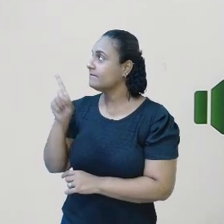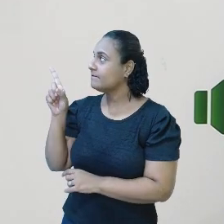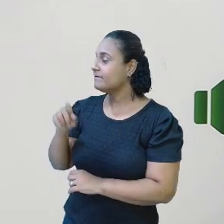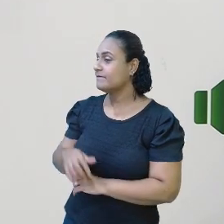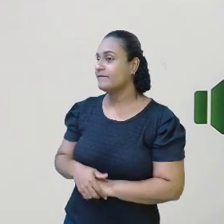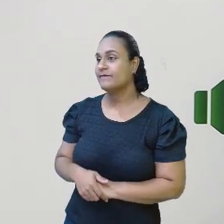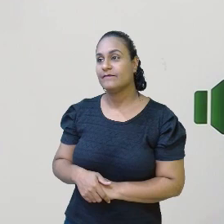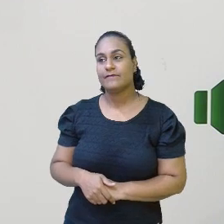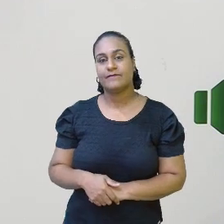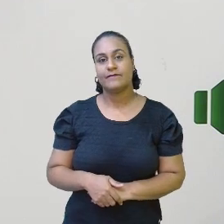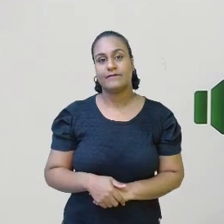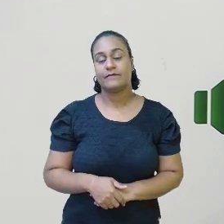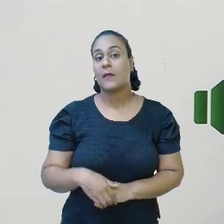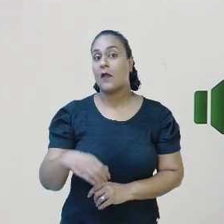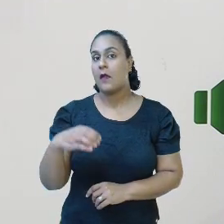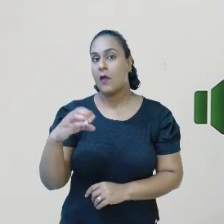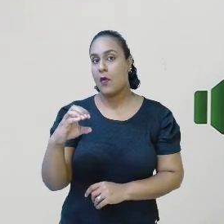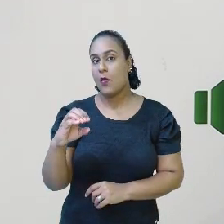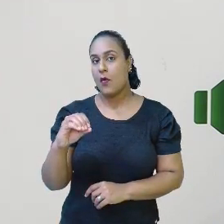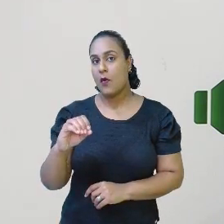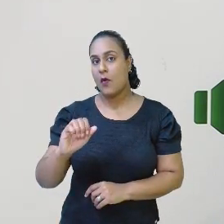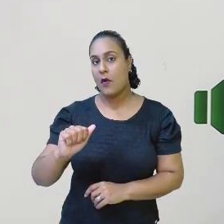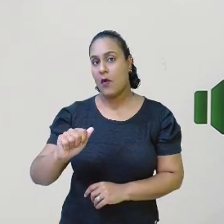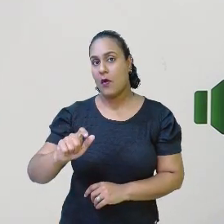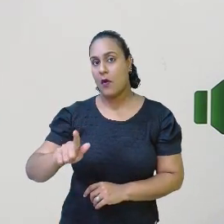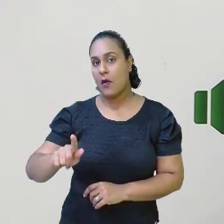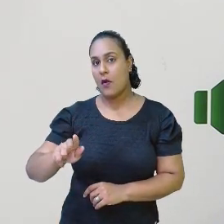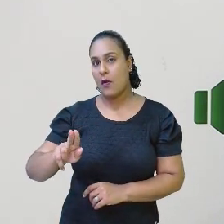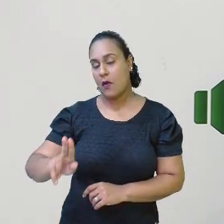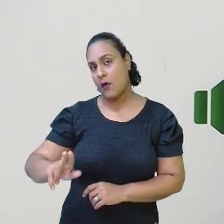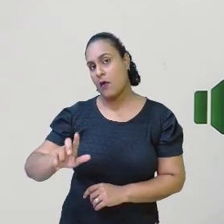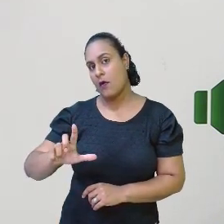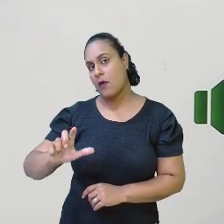chamado de coagulação e